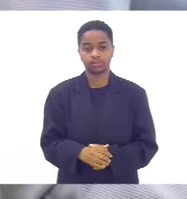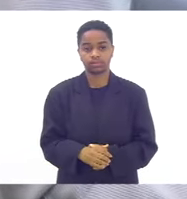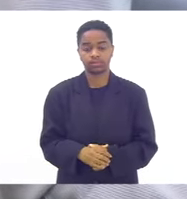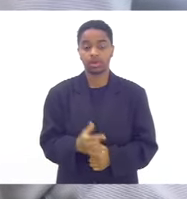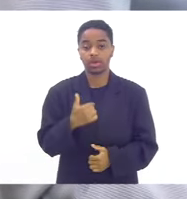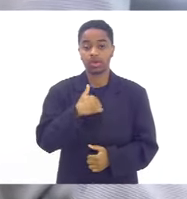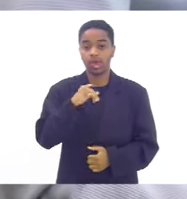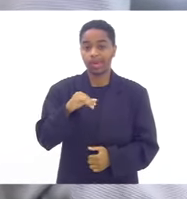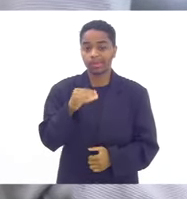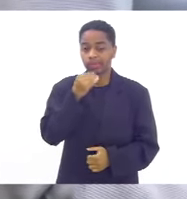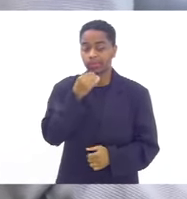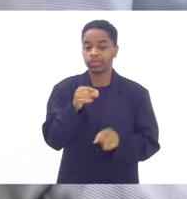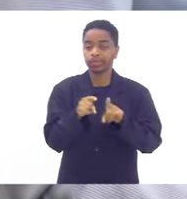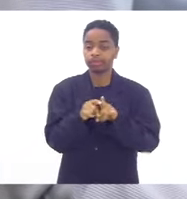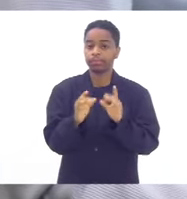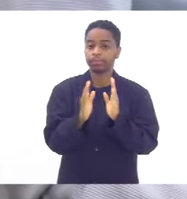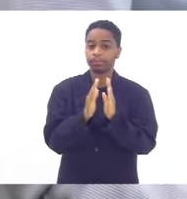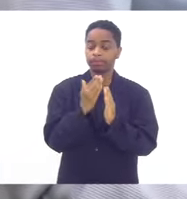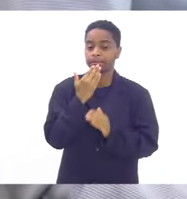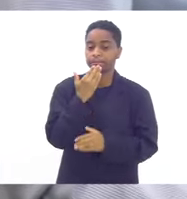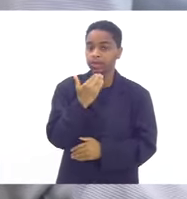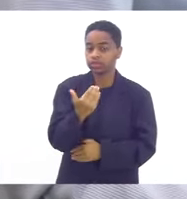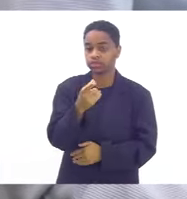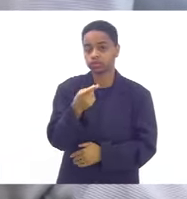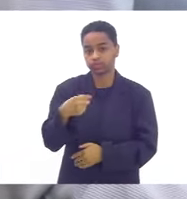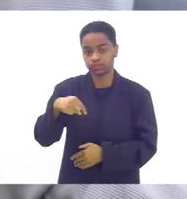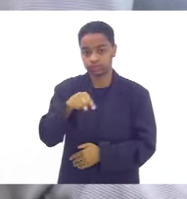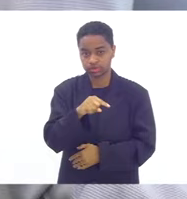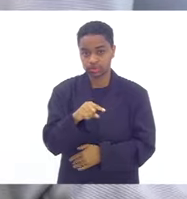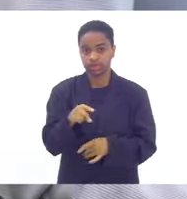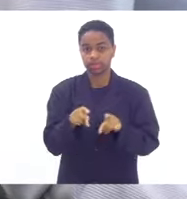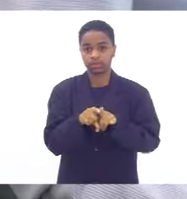aproveito para deixar um apelo para que a gente possa, e nós aqui